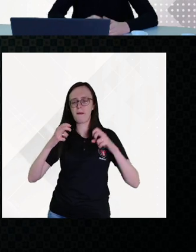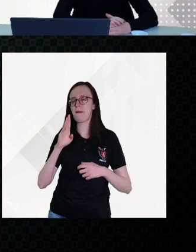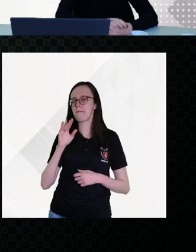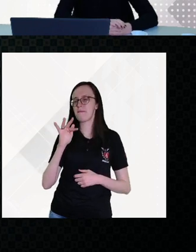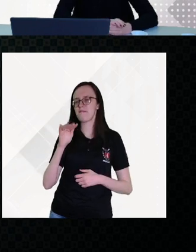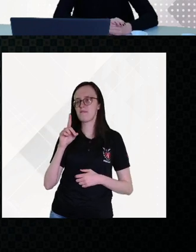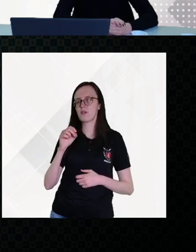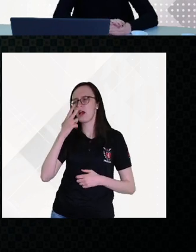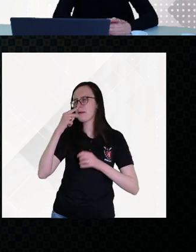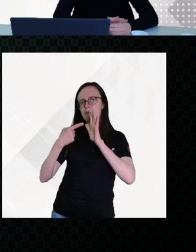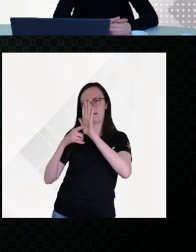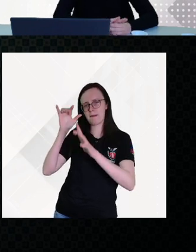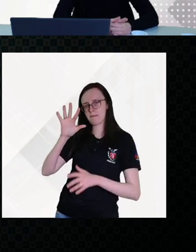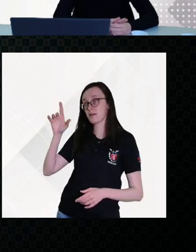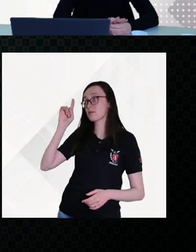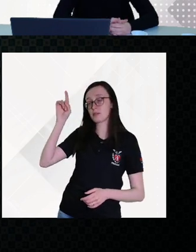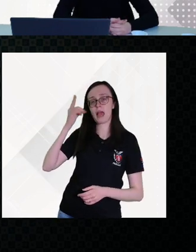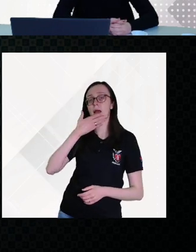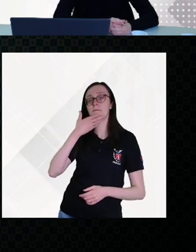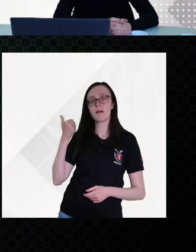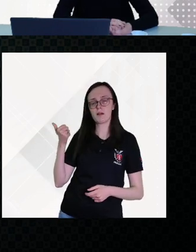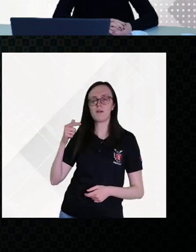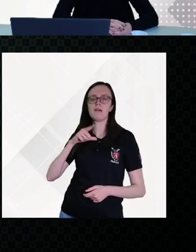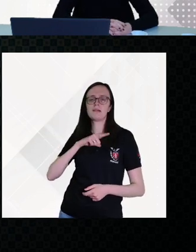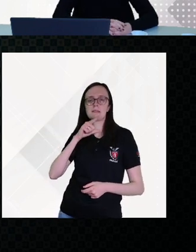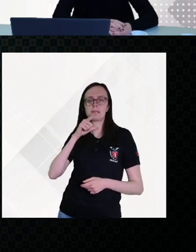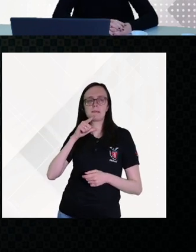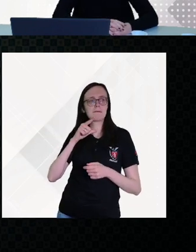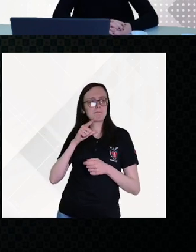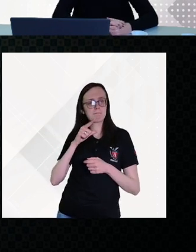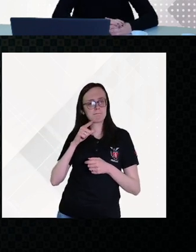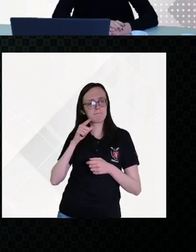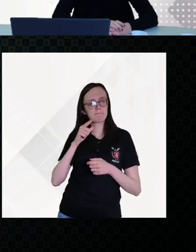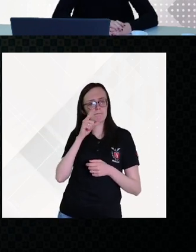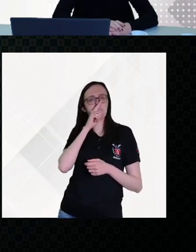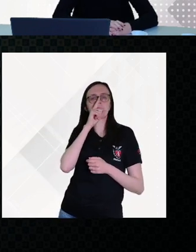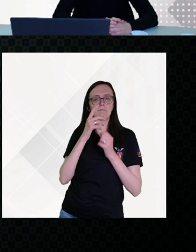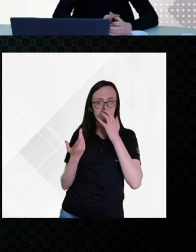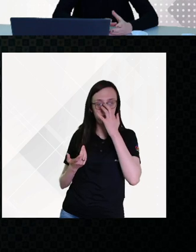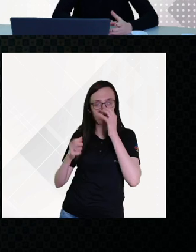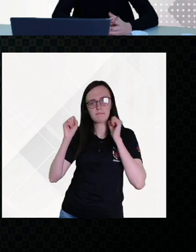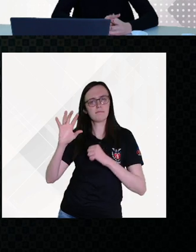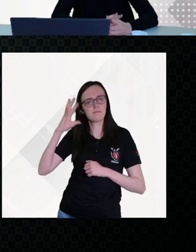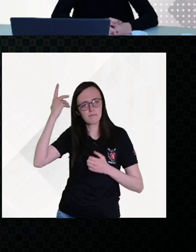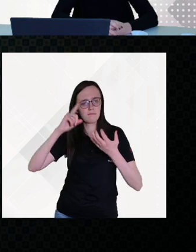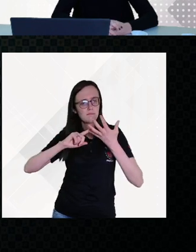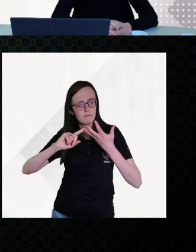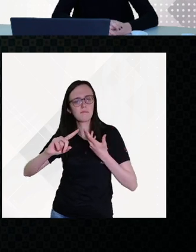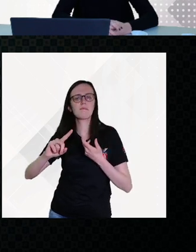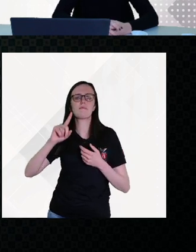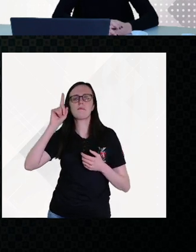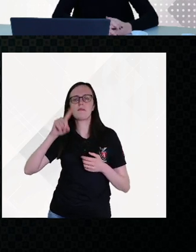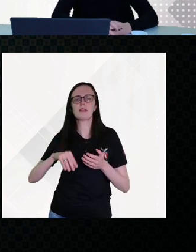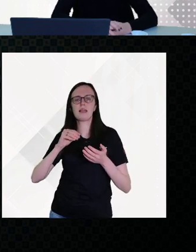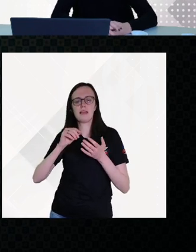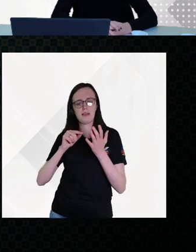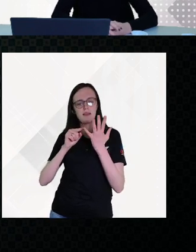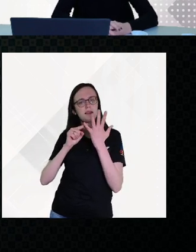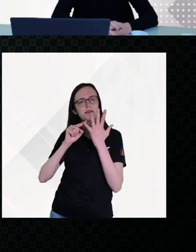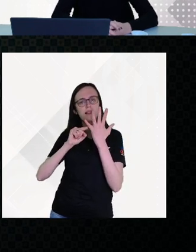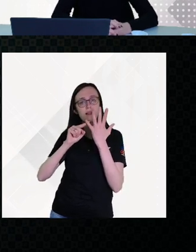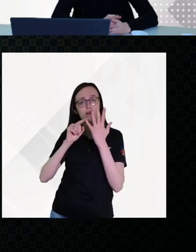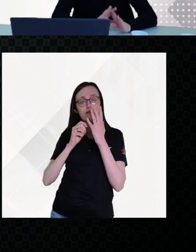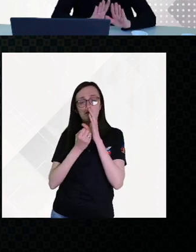eu acho que fica um pouquinho melhor. Algumas deformidades, como no caso a polidactilia, que é a presença de um dedo a mais,